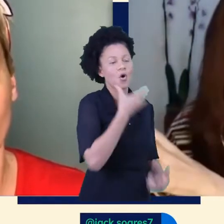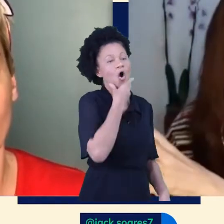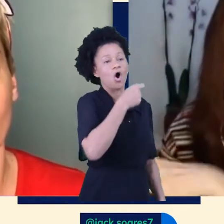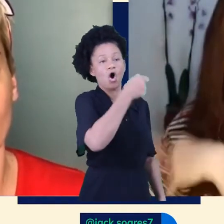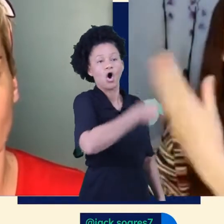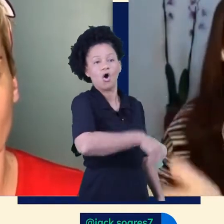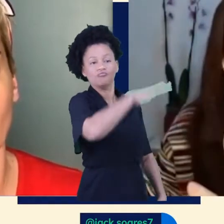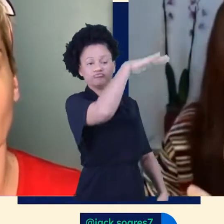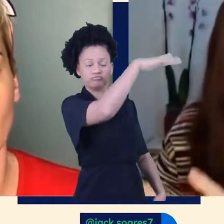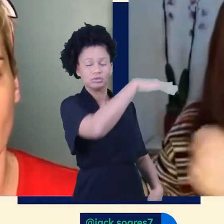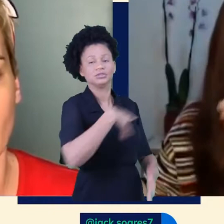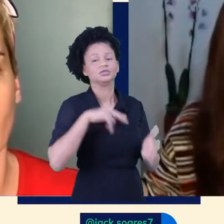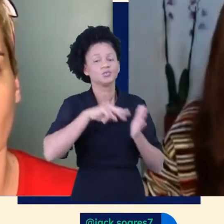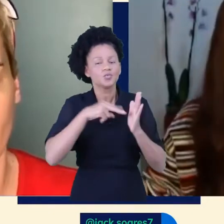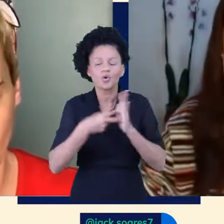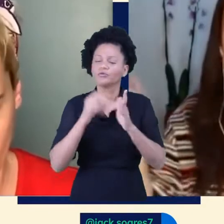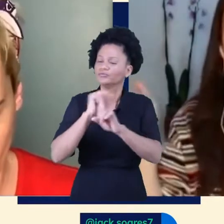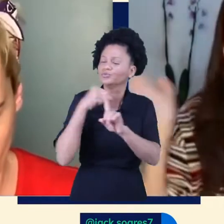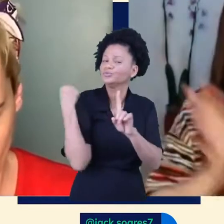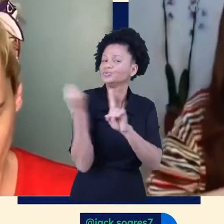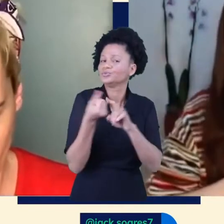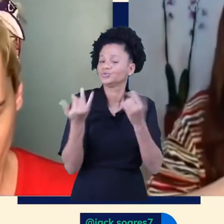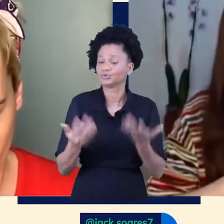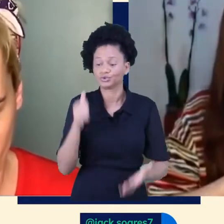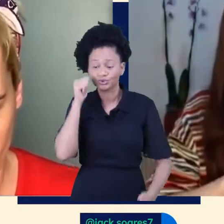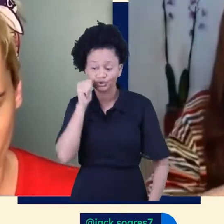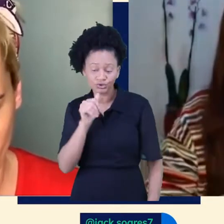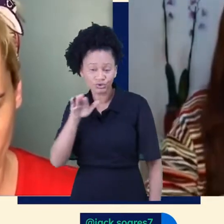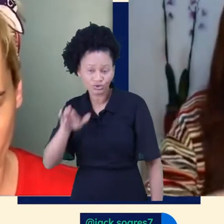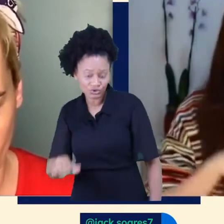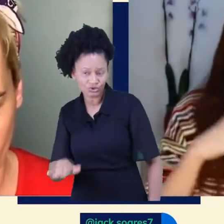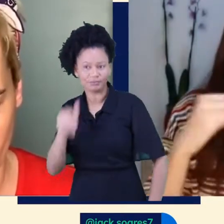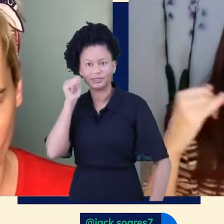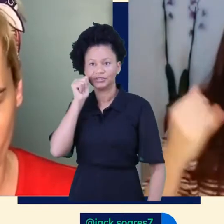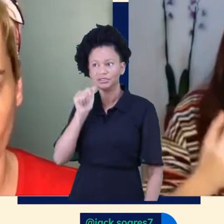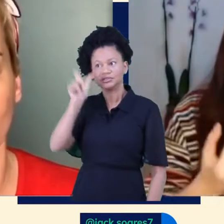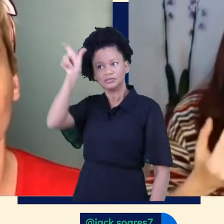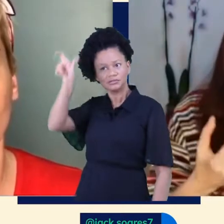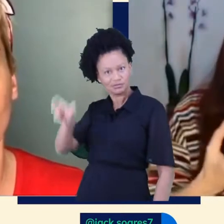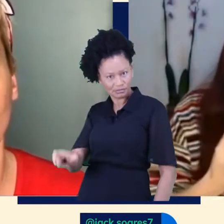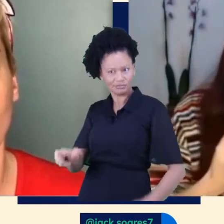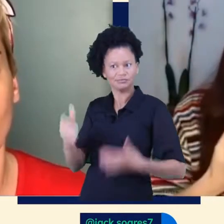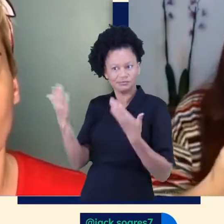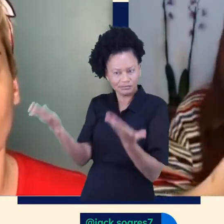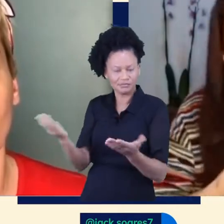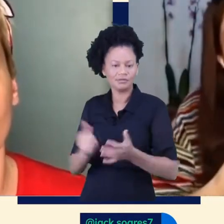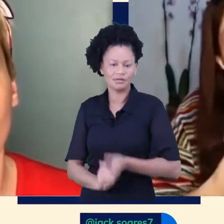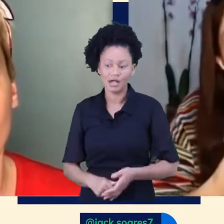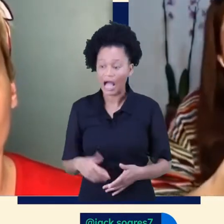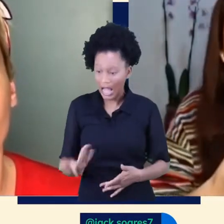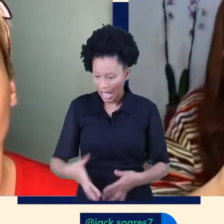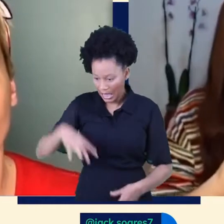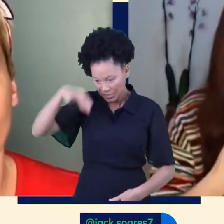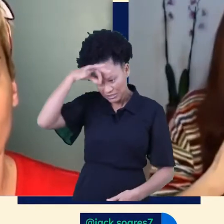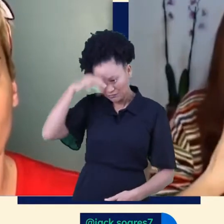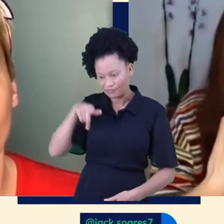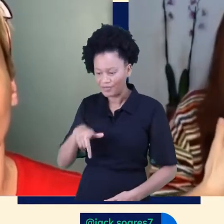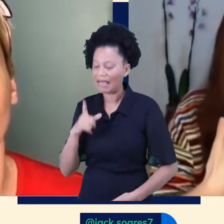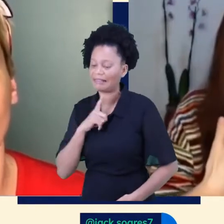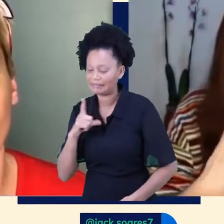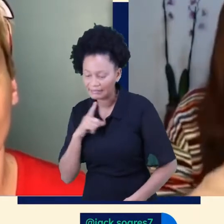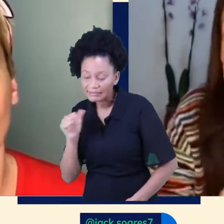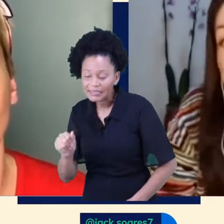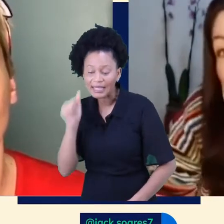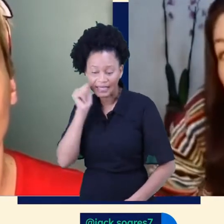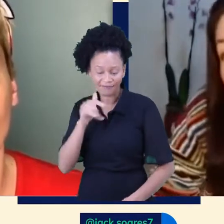menina e ser mulher, né? Então, nasceu com uma vulva, então é uma menina, vai gostar de rosa, vai ser princesa,